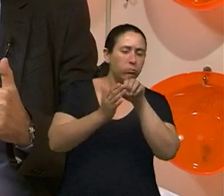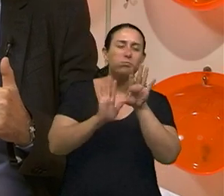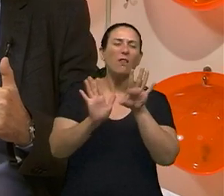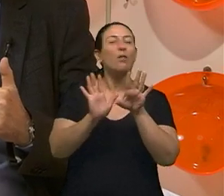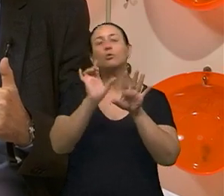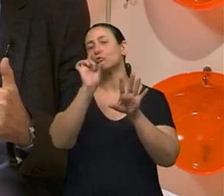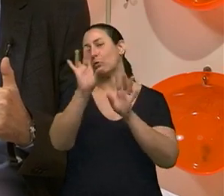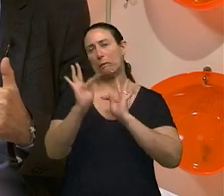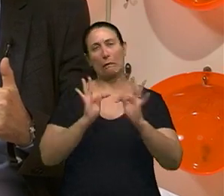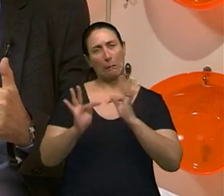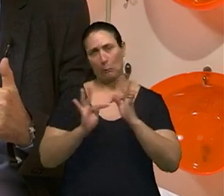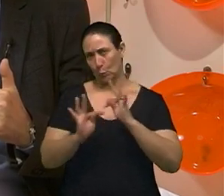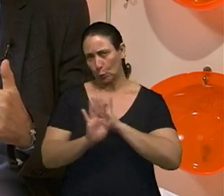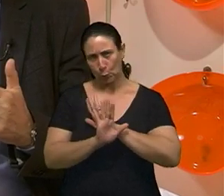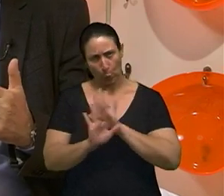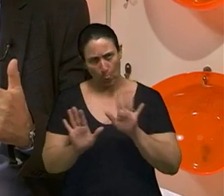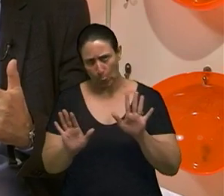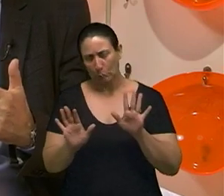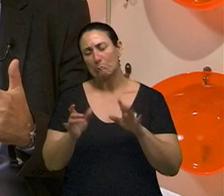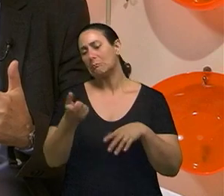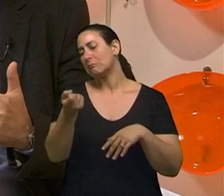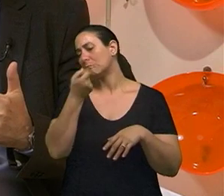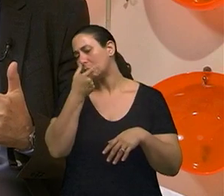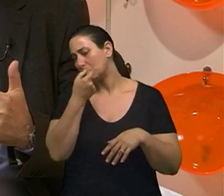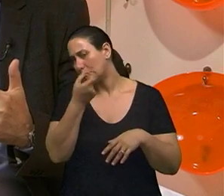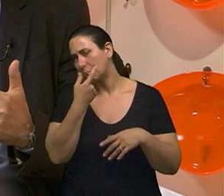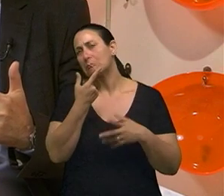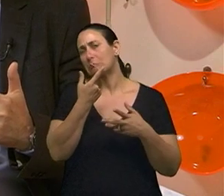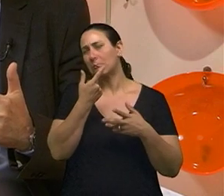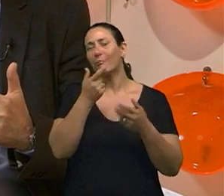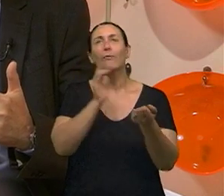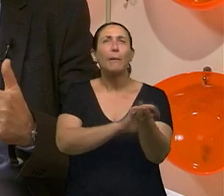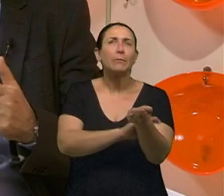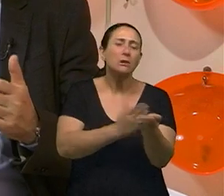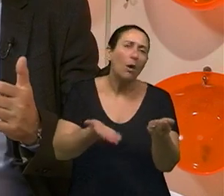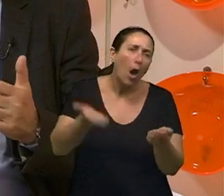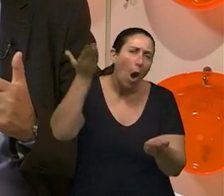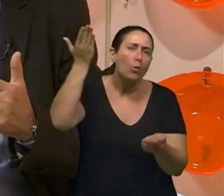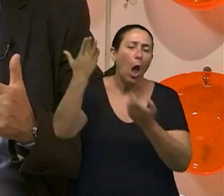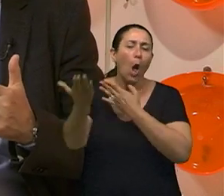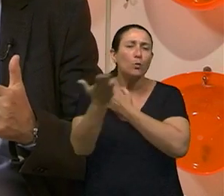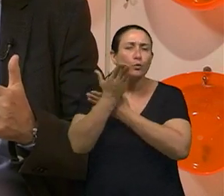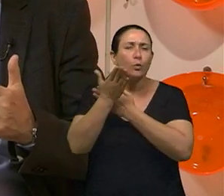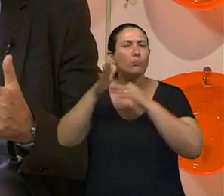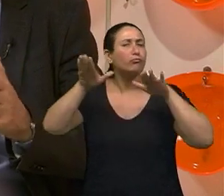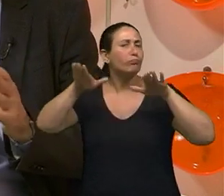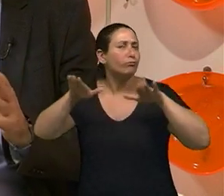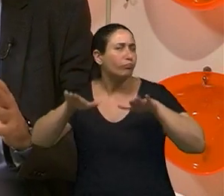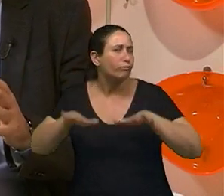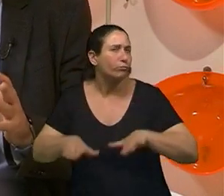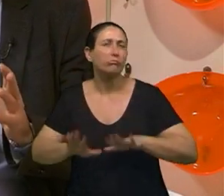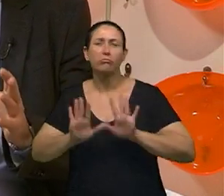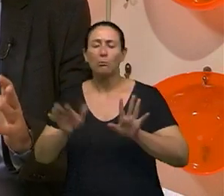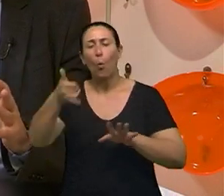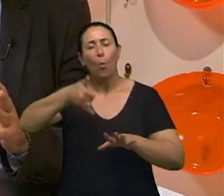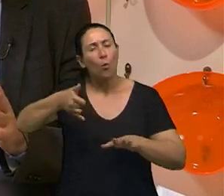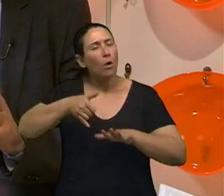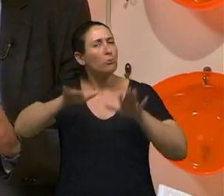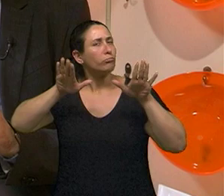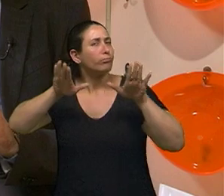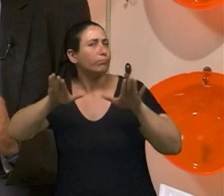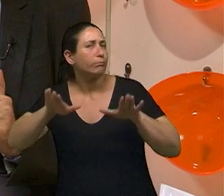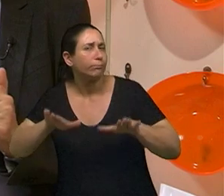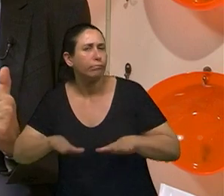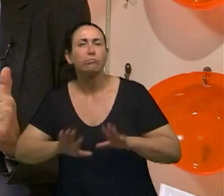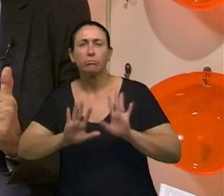esse paciente ente clinicamente né com remédio se for hipertenso pra pressão alta remédios pro colesterol e acompanhar